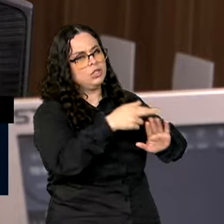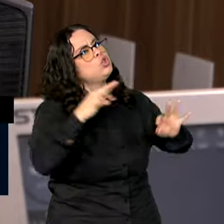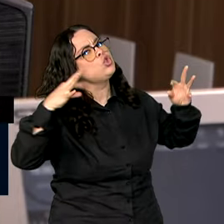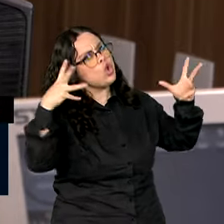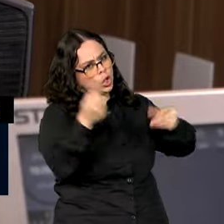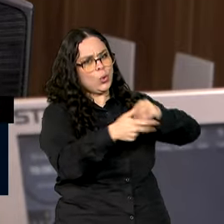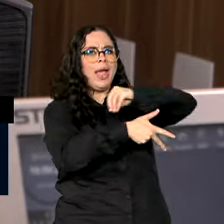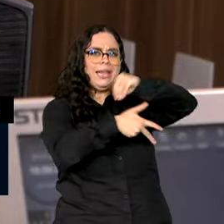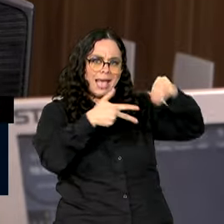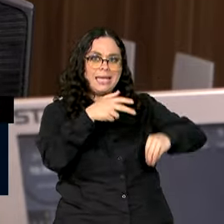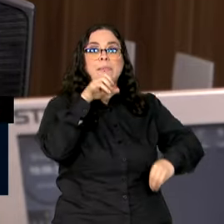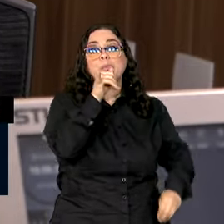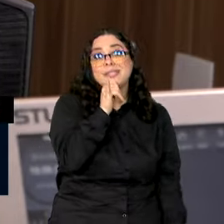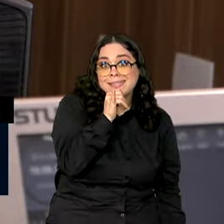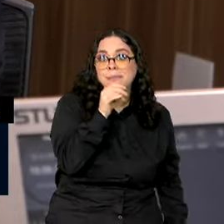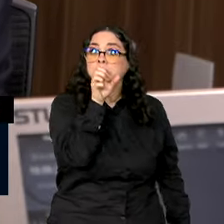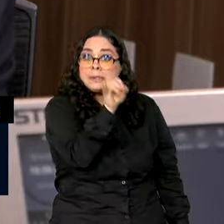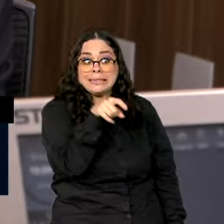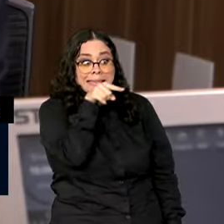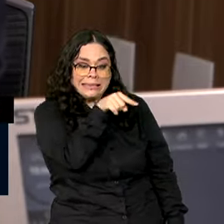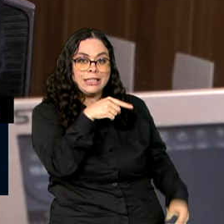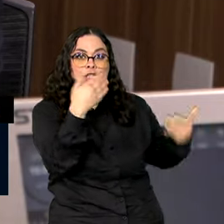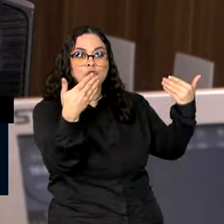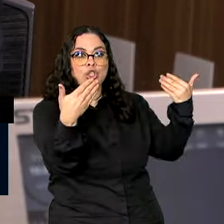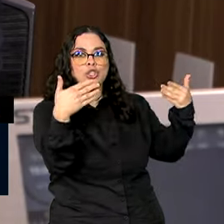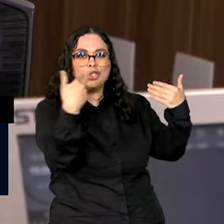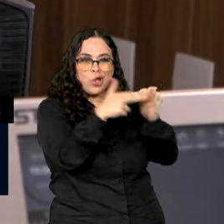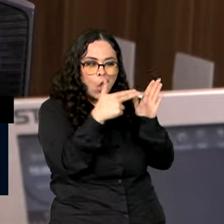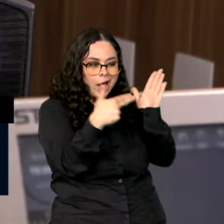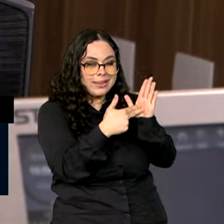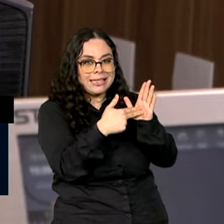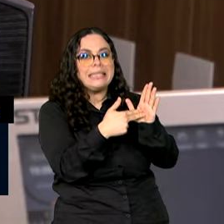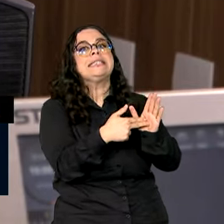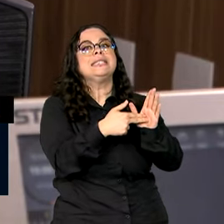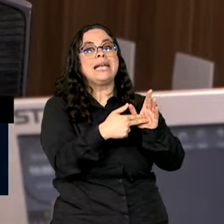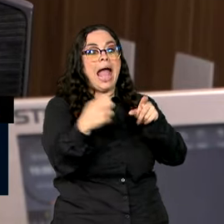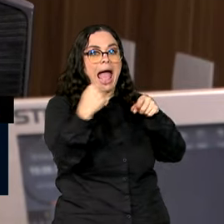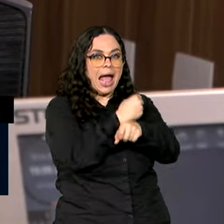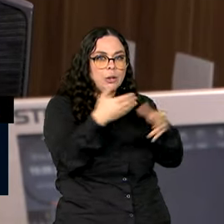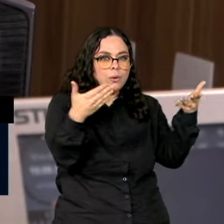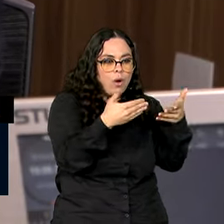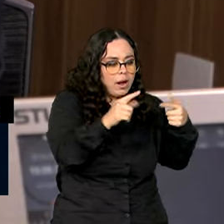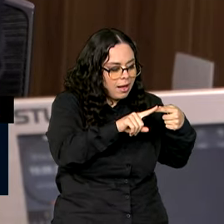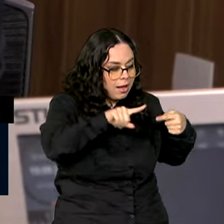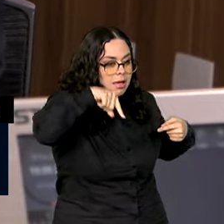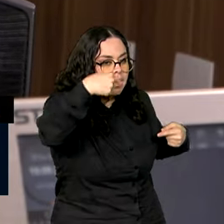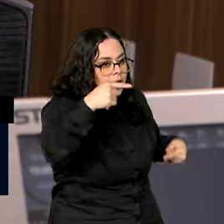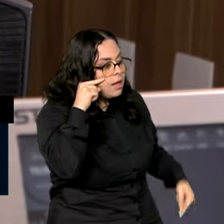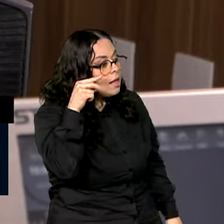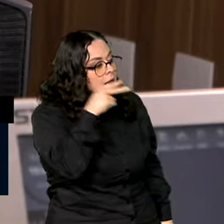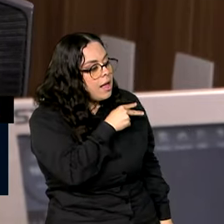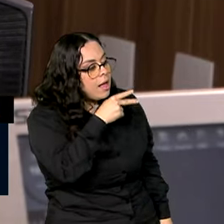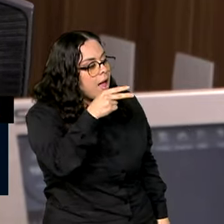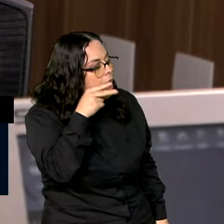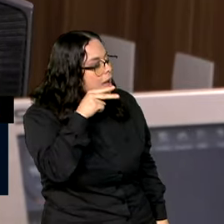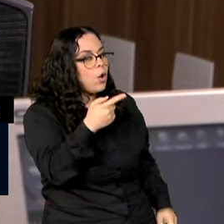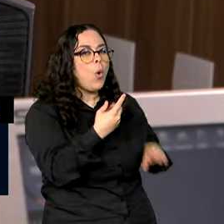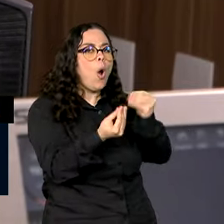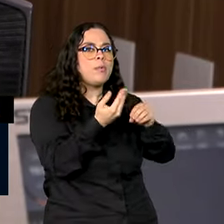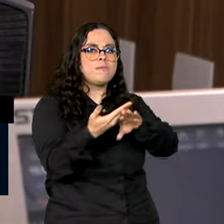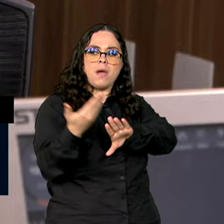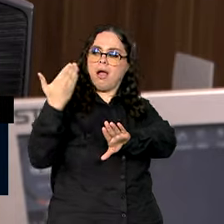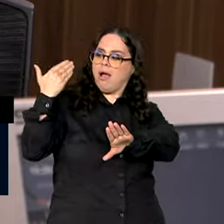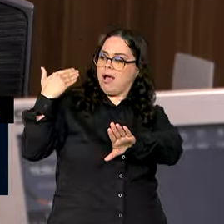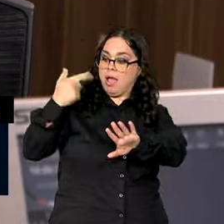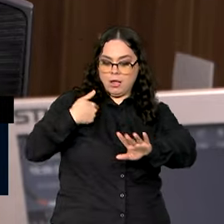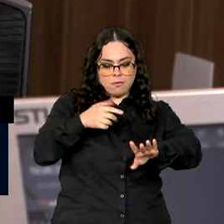outros anos ou seja é possível que esse estudante ten uma noção mais clara de como está né e o que deve